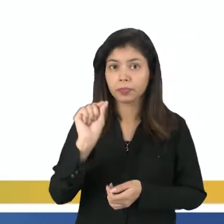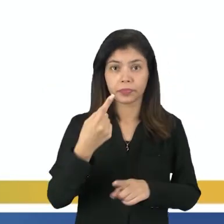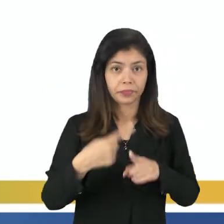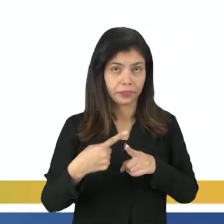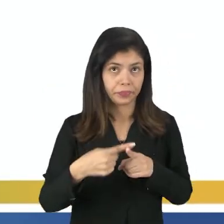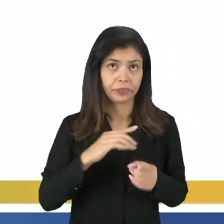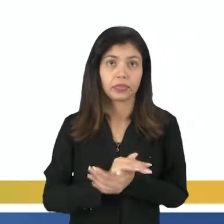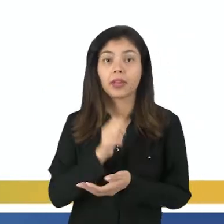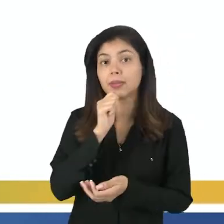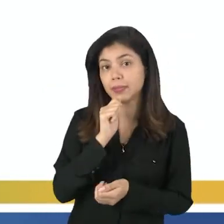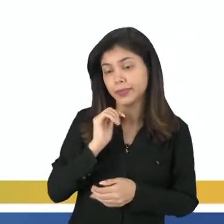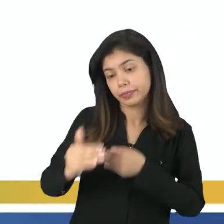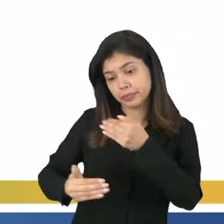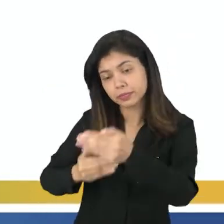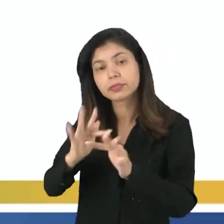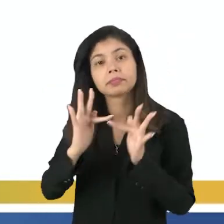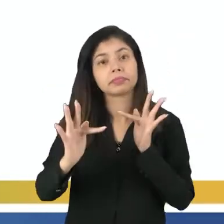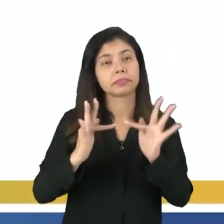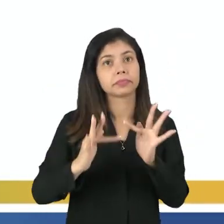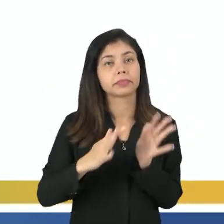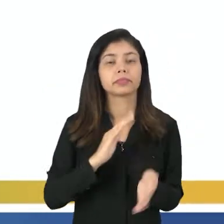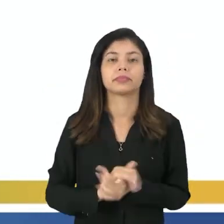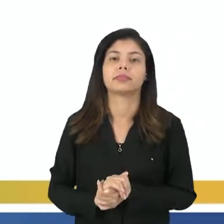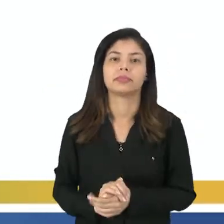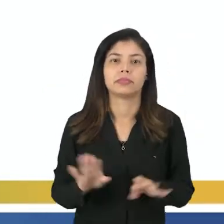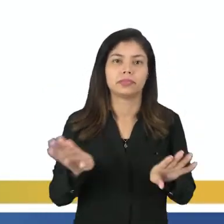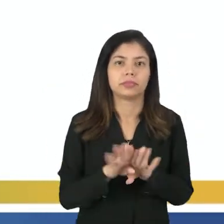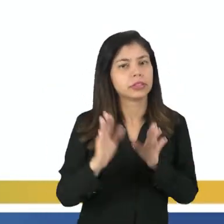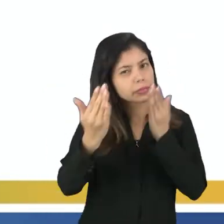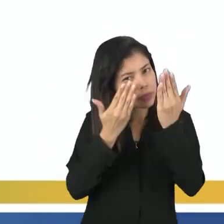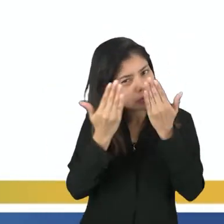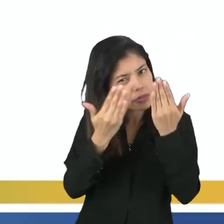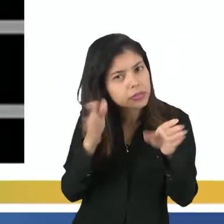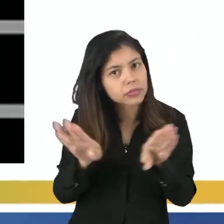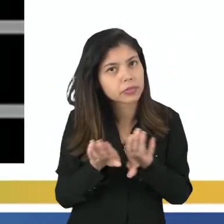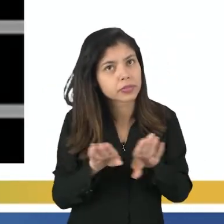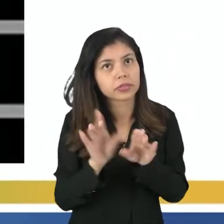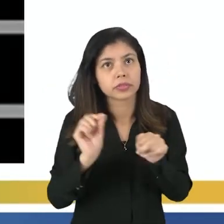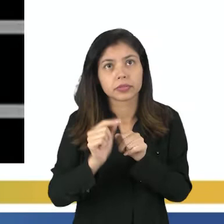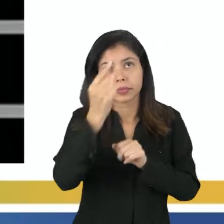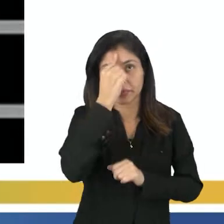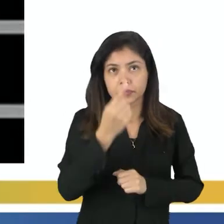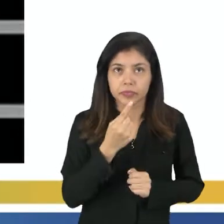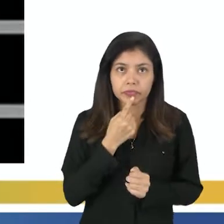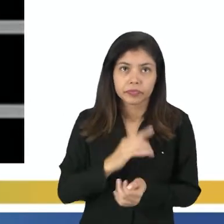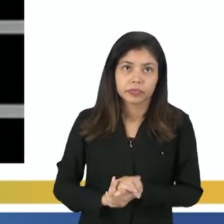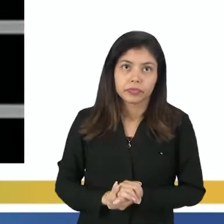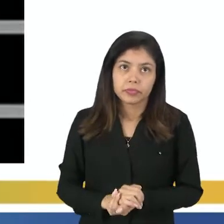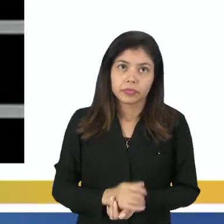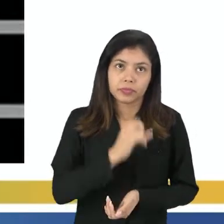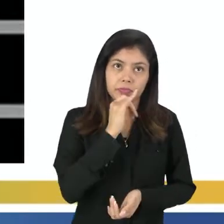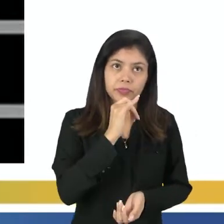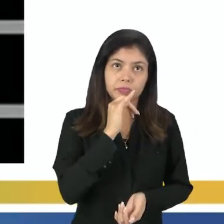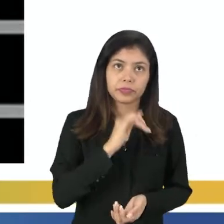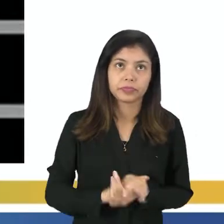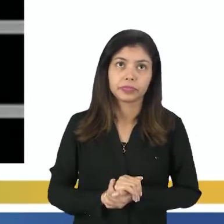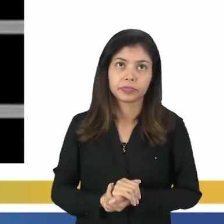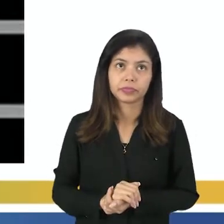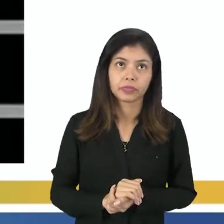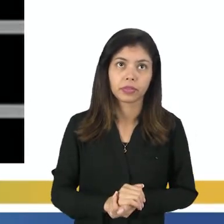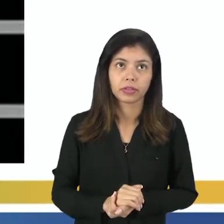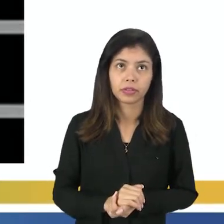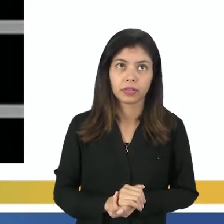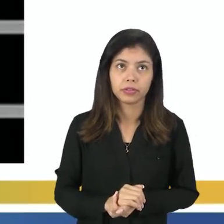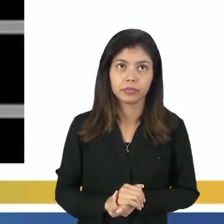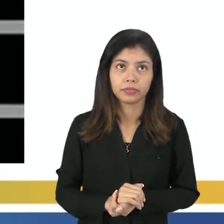Porque além de ser um processo físico, é um processo psicológico a formação da imagem. Ó. Por exemplo, mais uma imagem